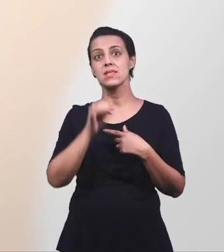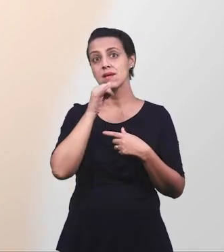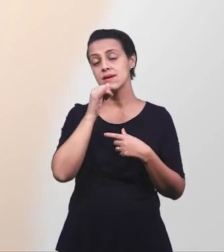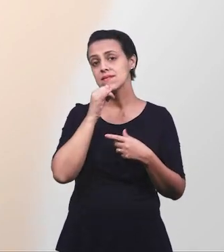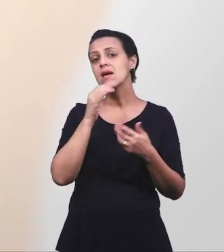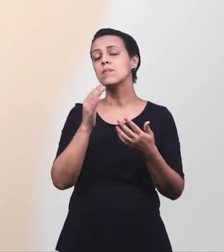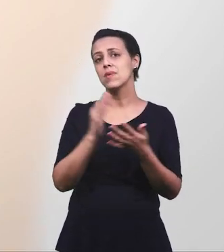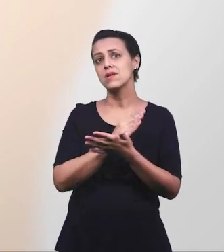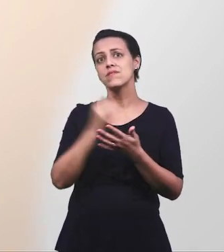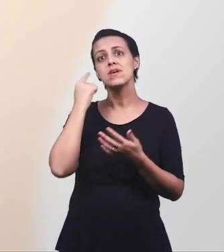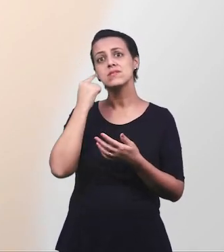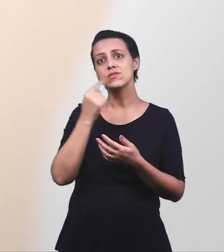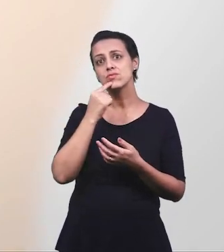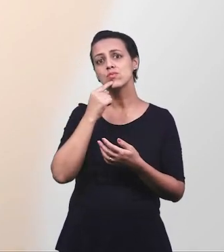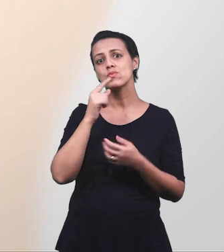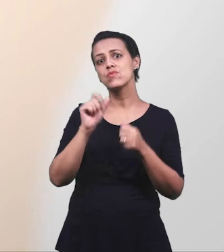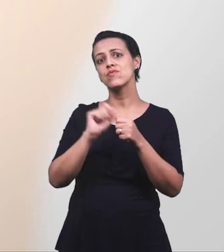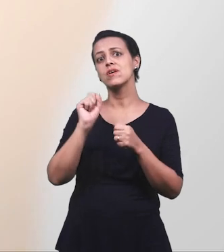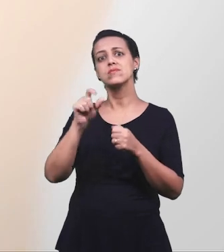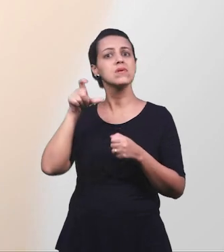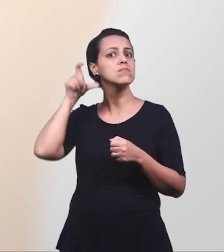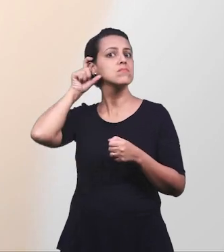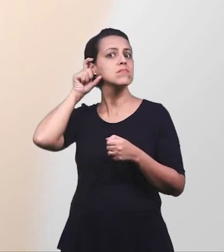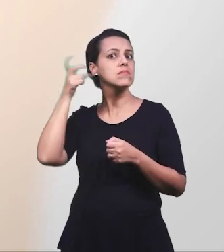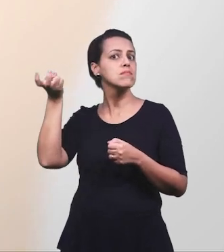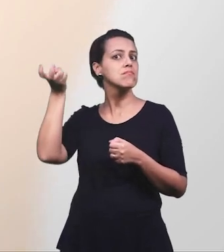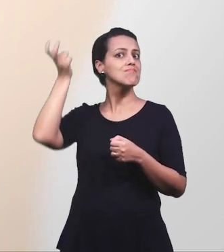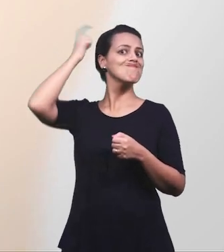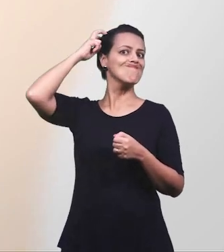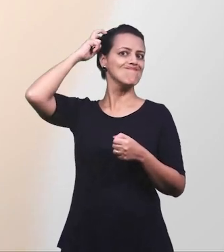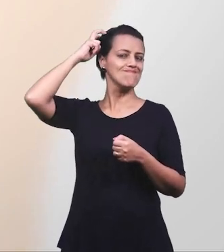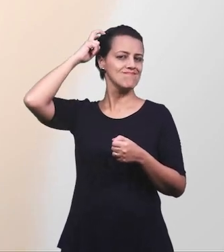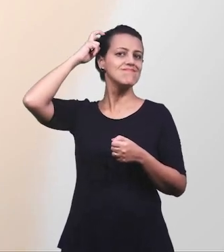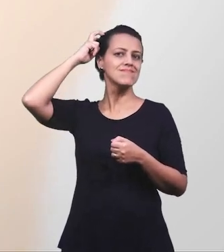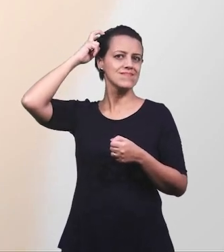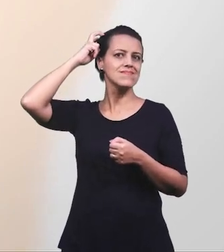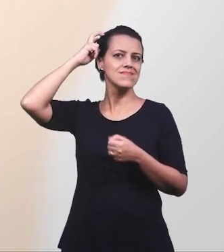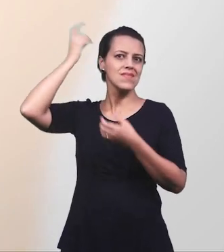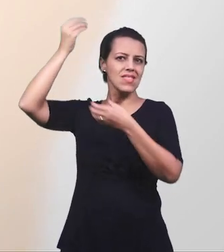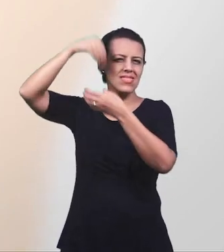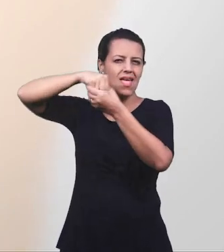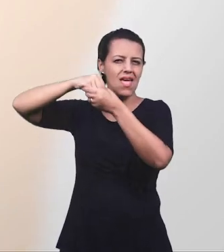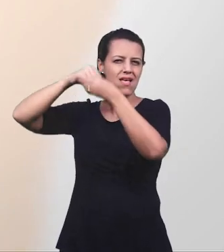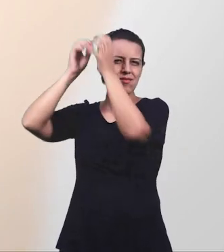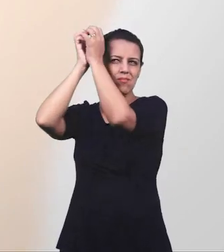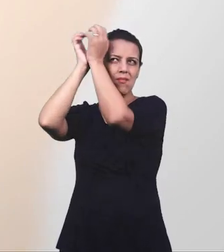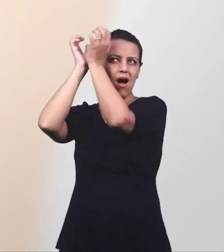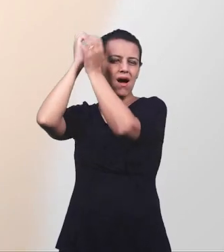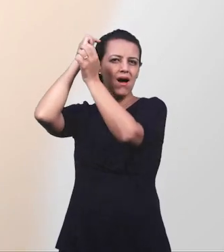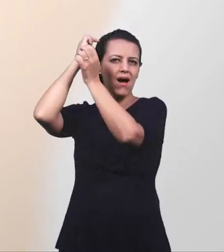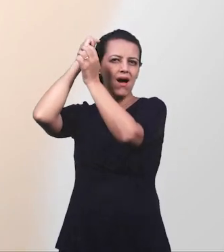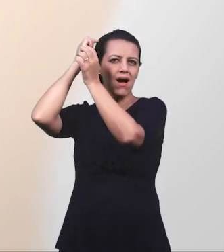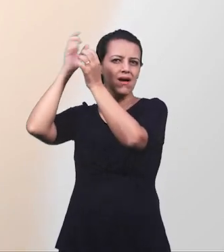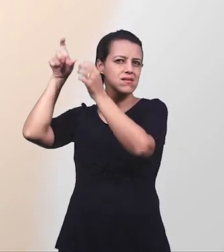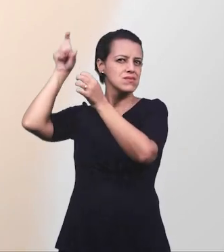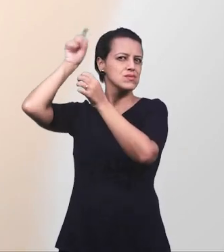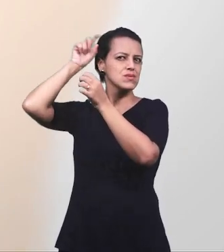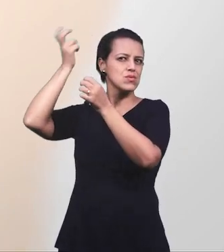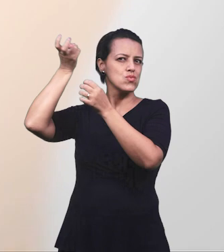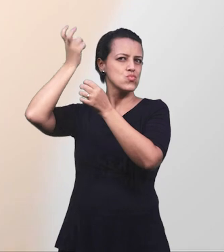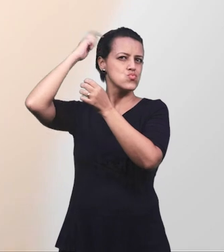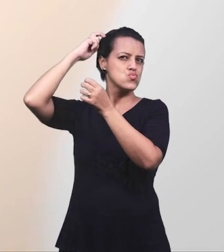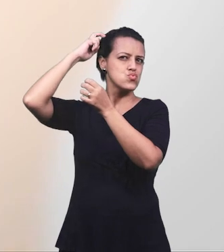implante coclear, Sim. que é colocar, né, um eletrodo aqui dentro da cóclea para substituir aqui esse aparelho que está com